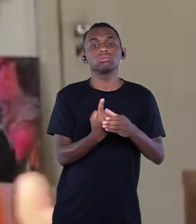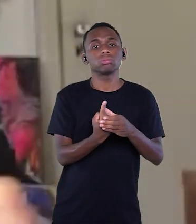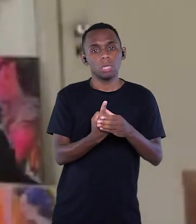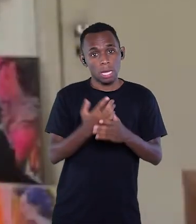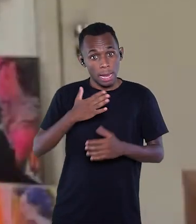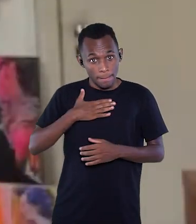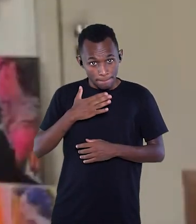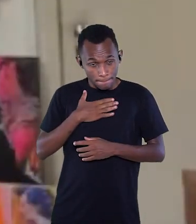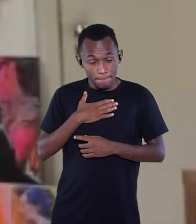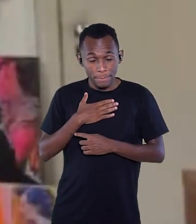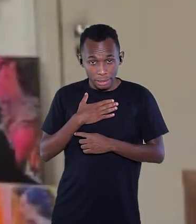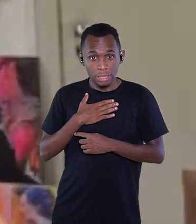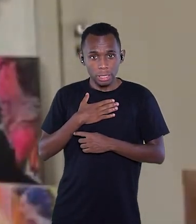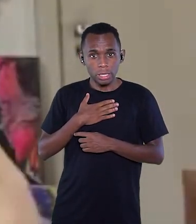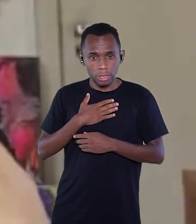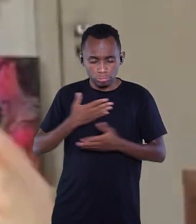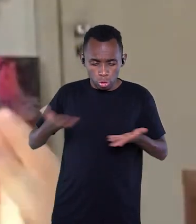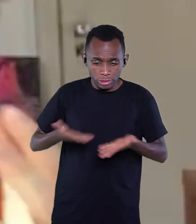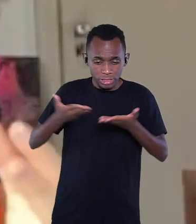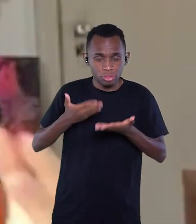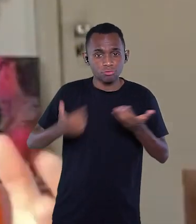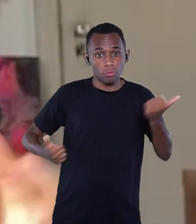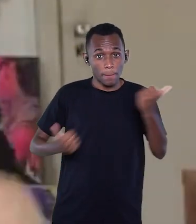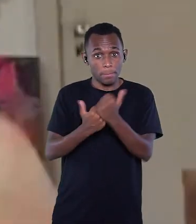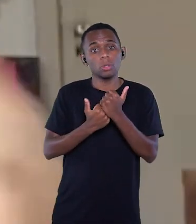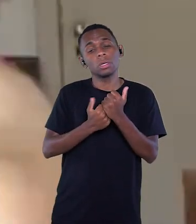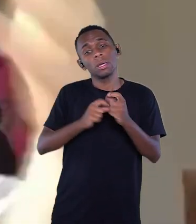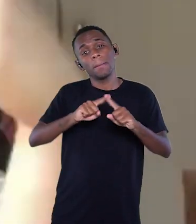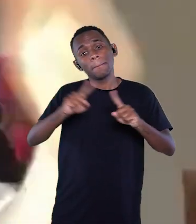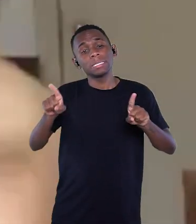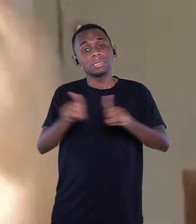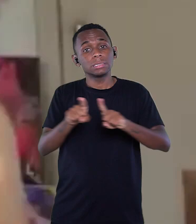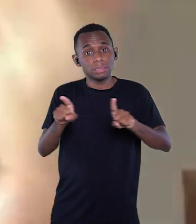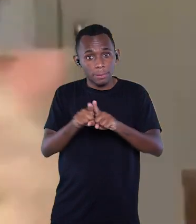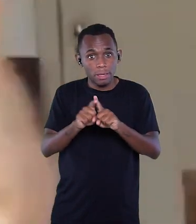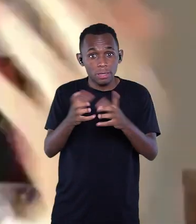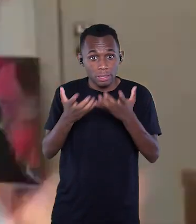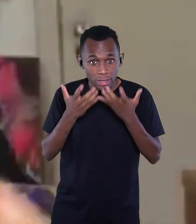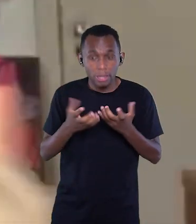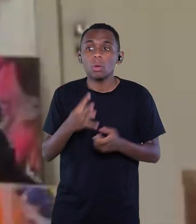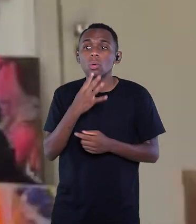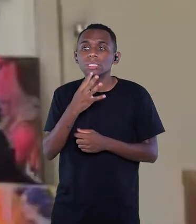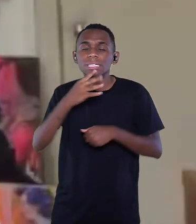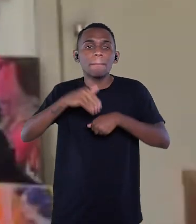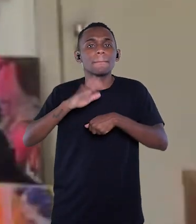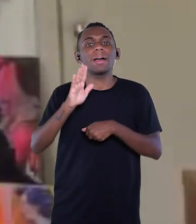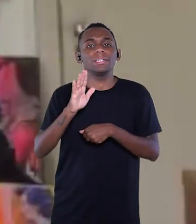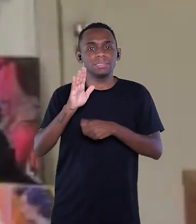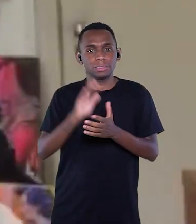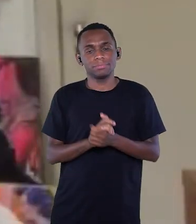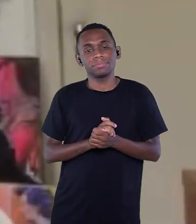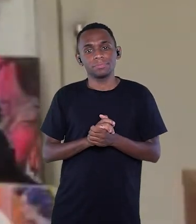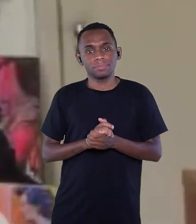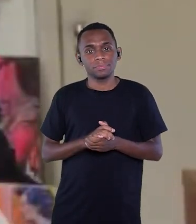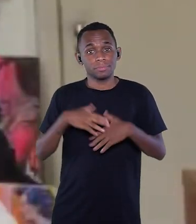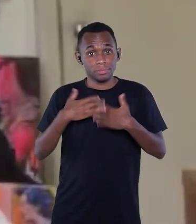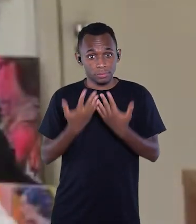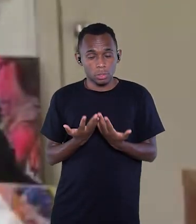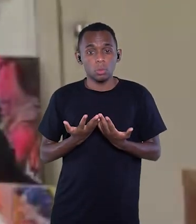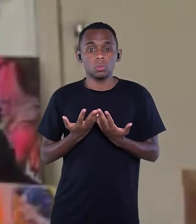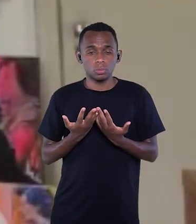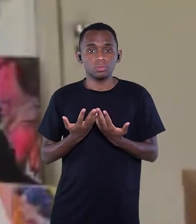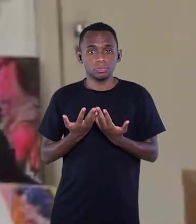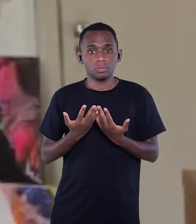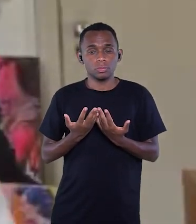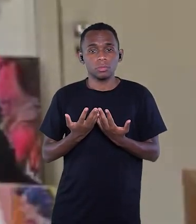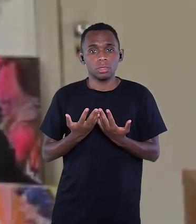Dar a minha contribuição de alguma forma e também de querer conhecer, assim. Então, desde